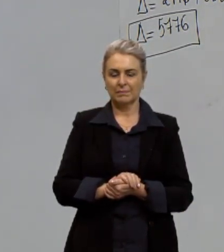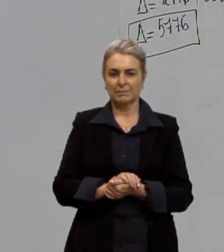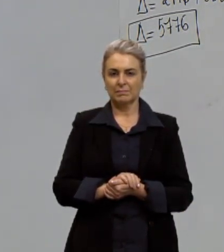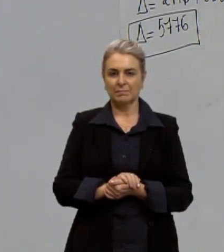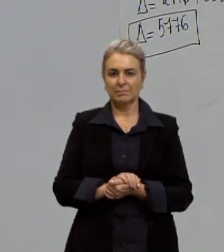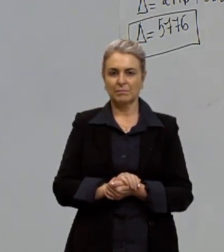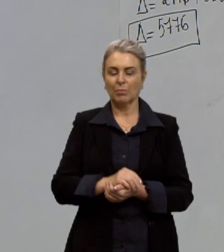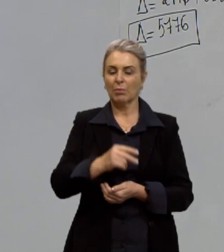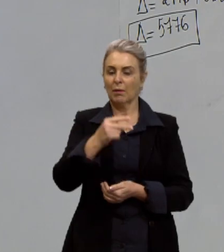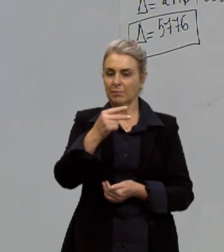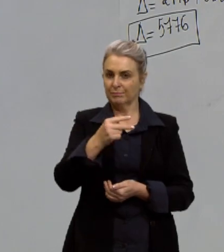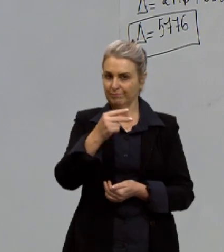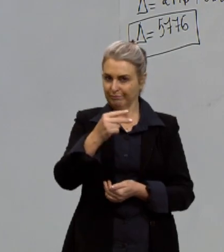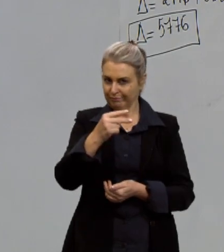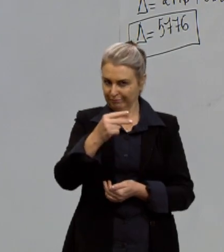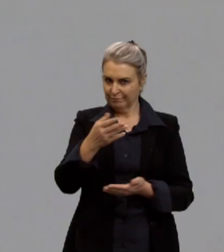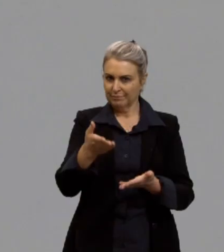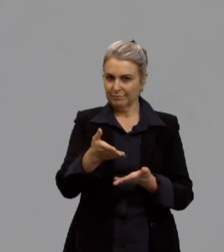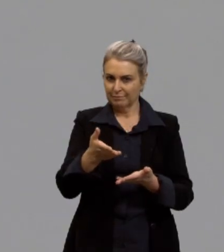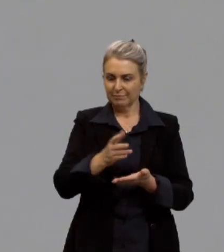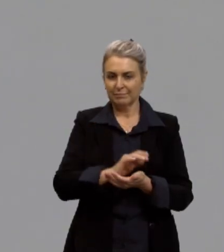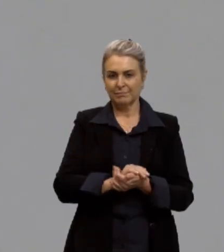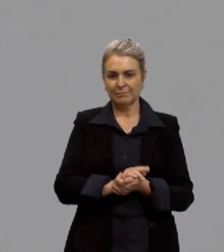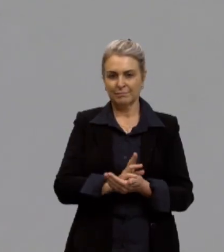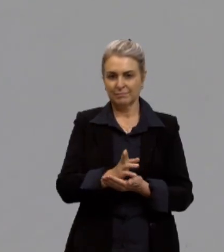Nosso segundo passo vai ser